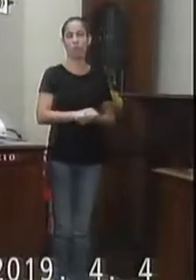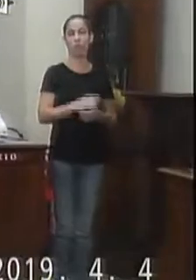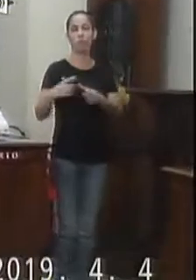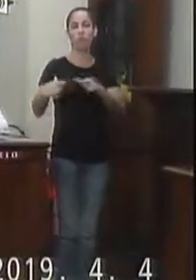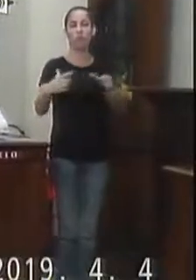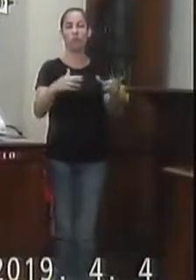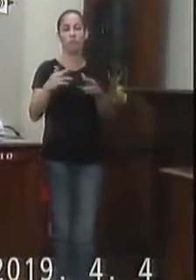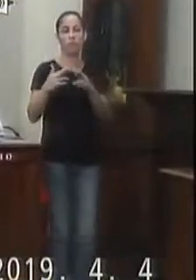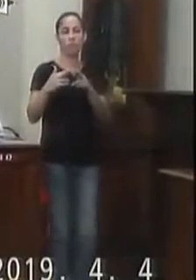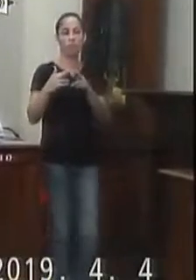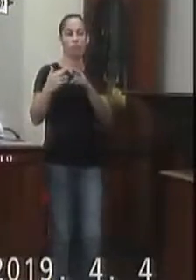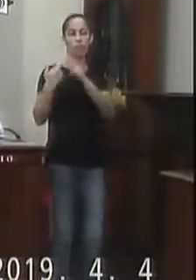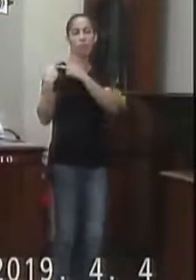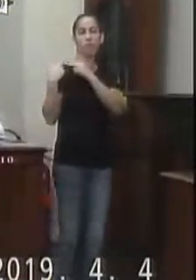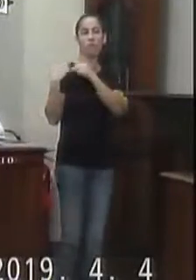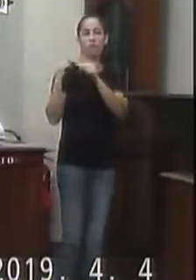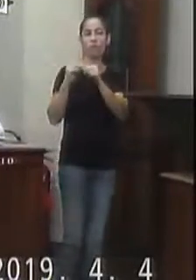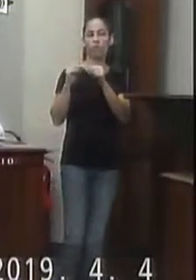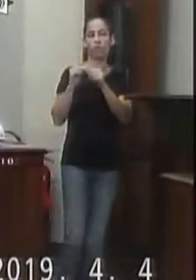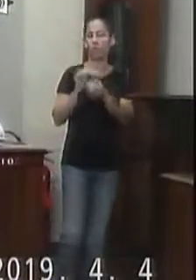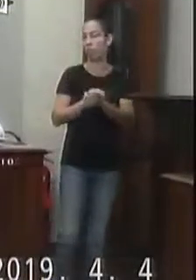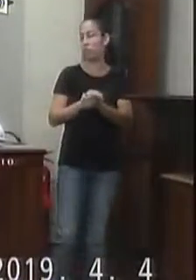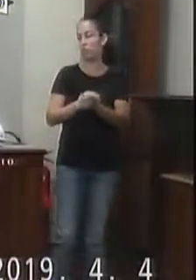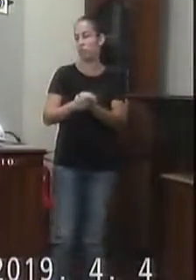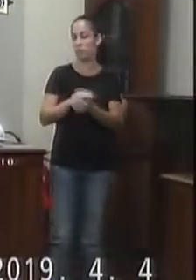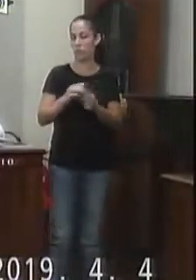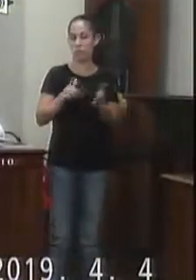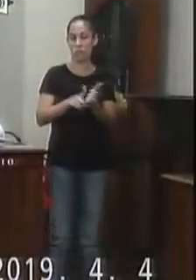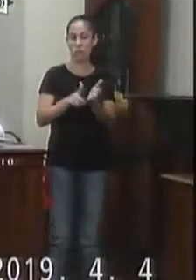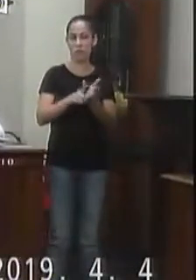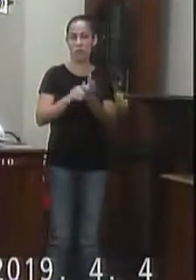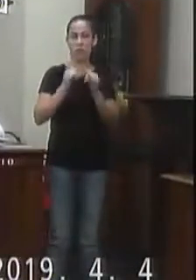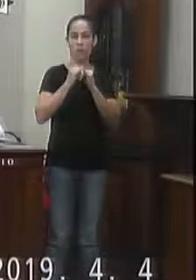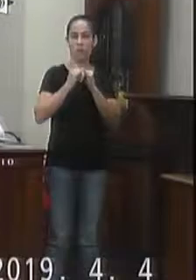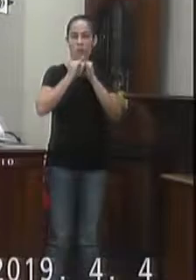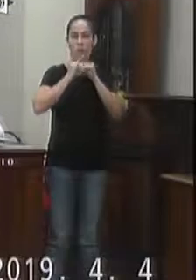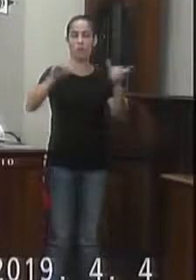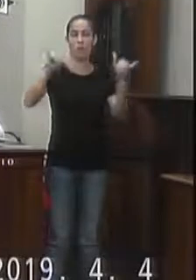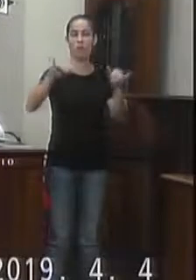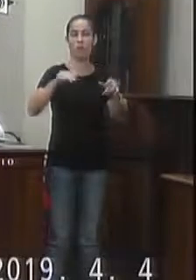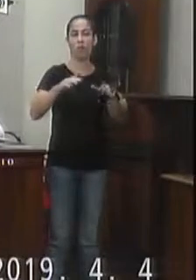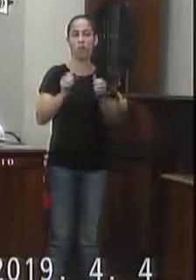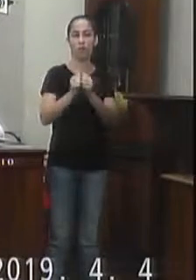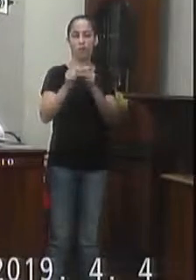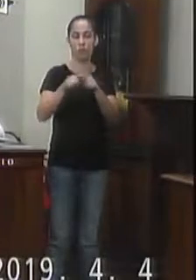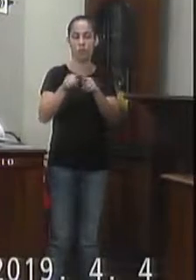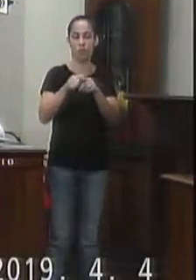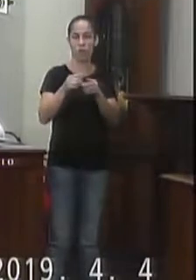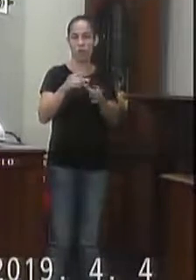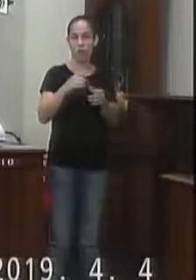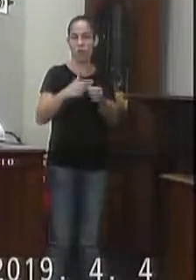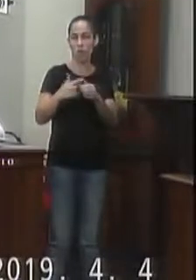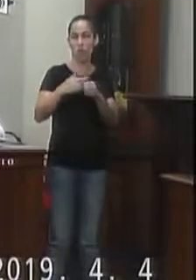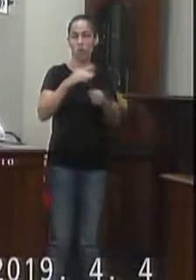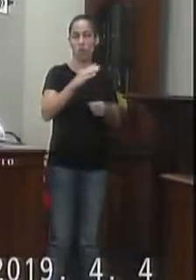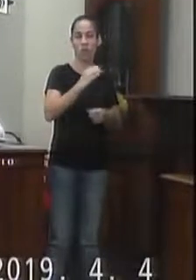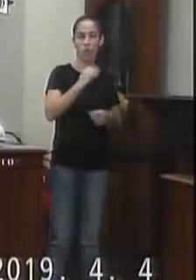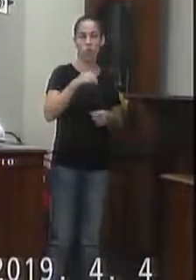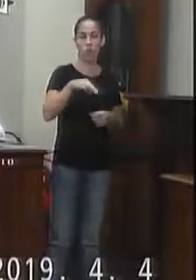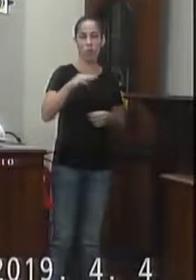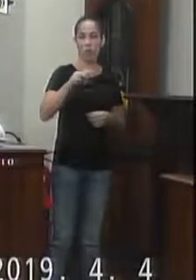local responsável para a confecção de panfletos de divulgação junto às comunidades. Vereador Marquinhos